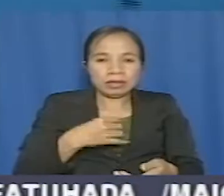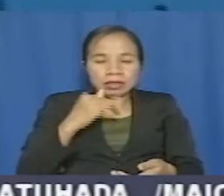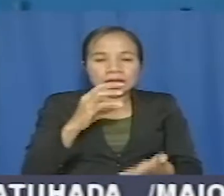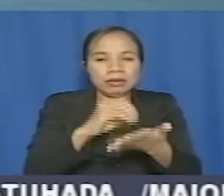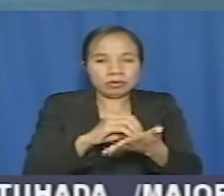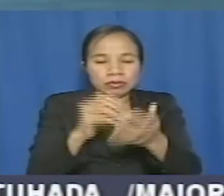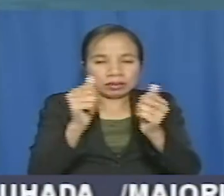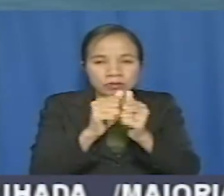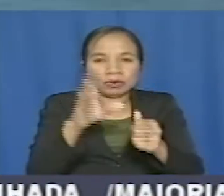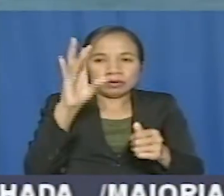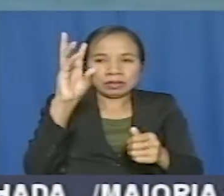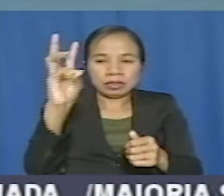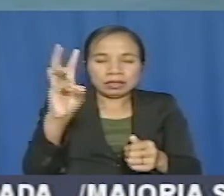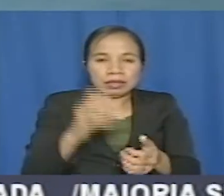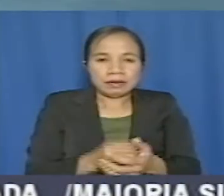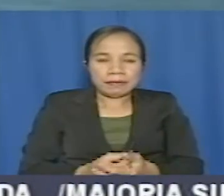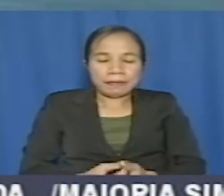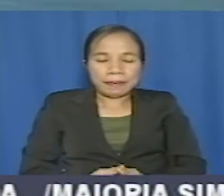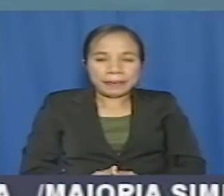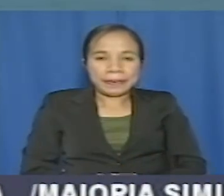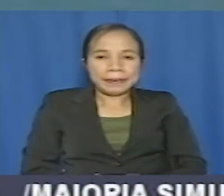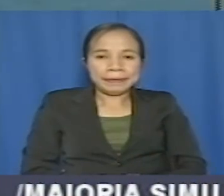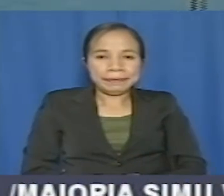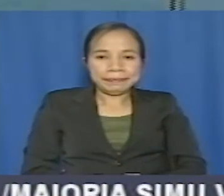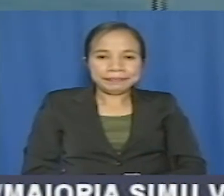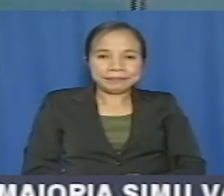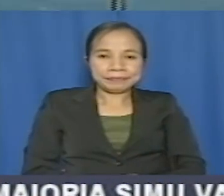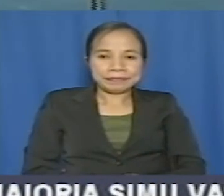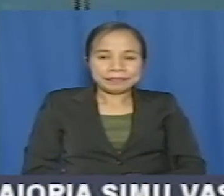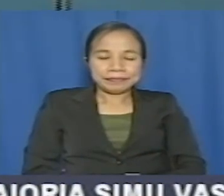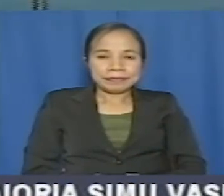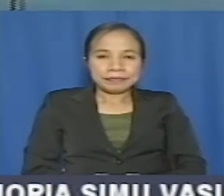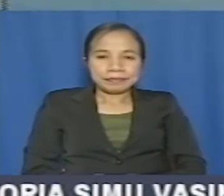hamutuk dalanen. Candido Alves, Agustino Neno, hato reportazen.